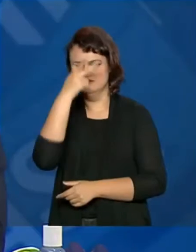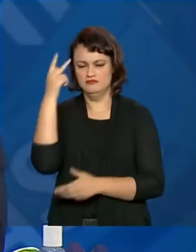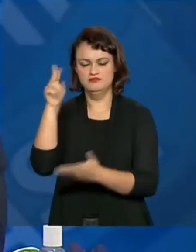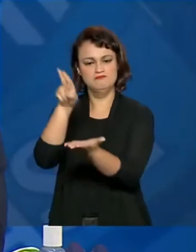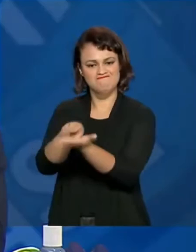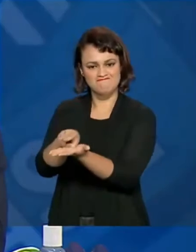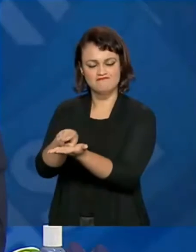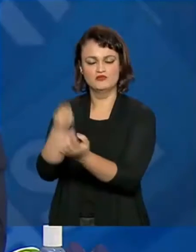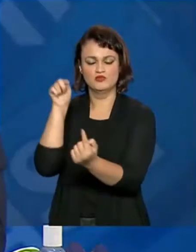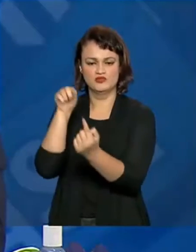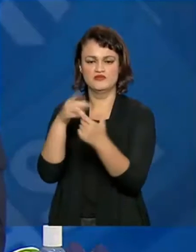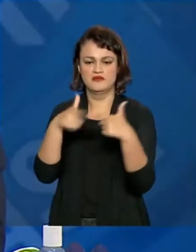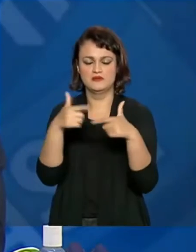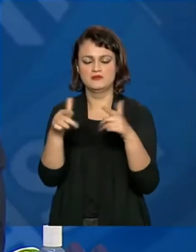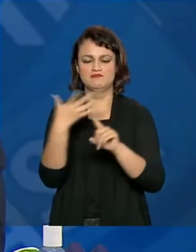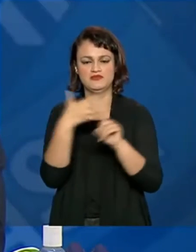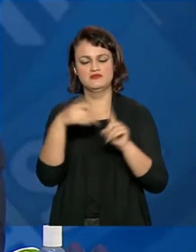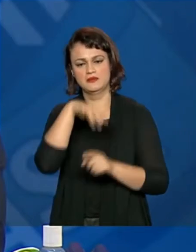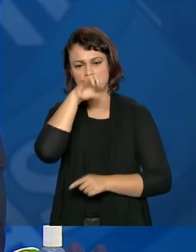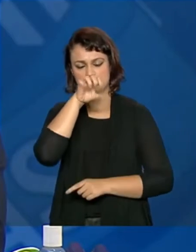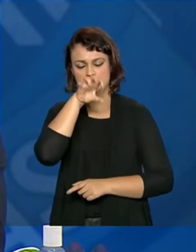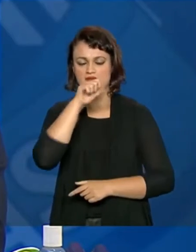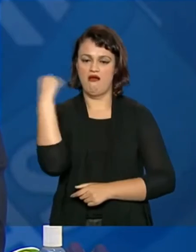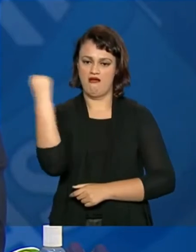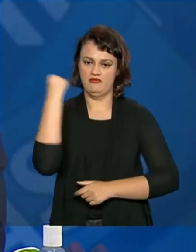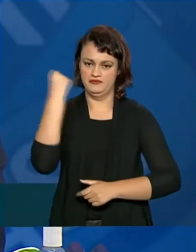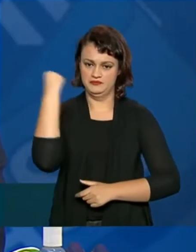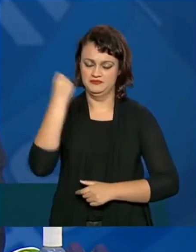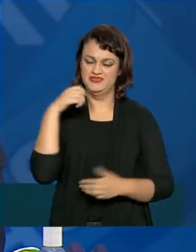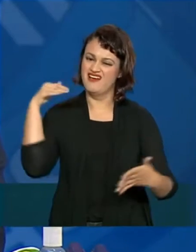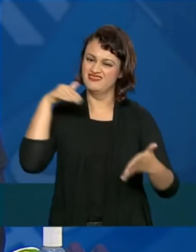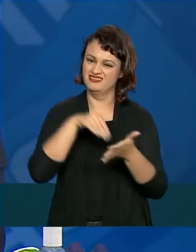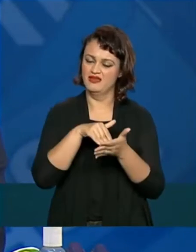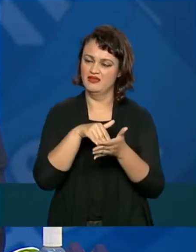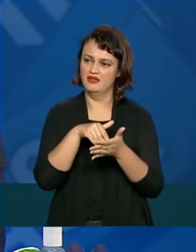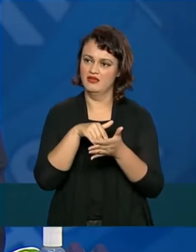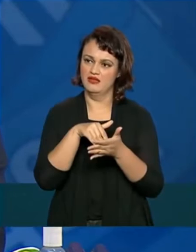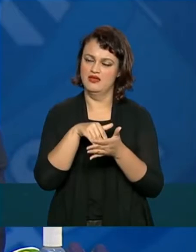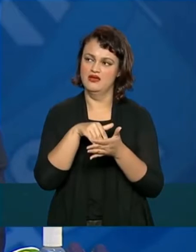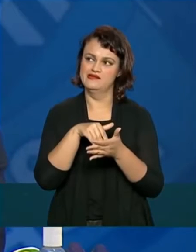hospitalizações por síndrome respiratória aguda grave até a semana